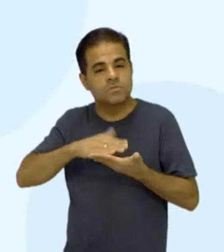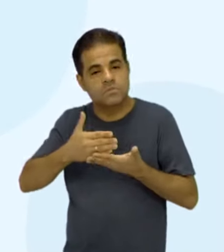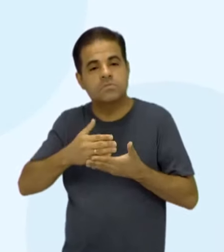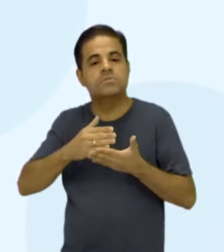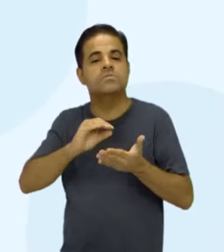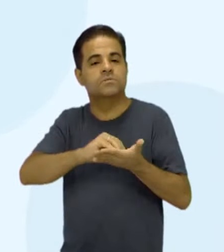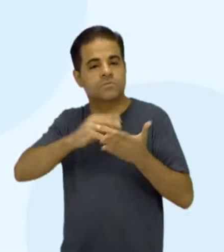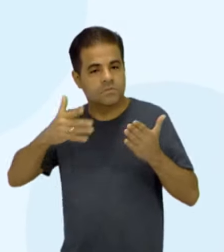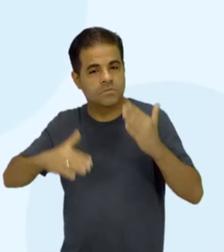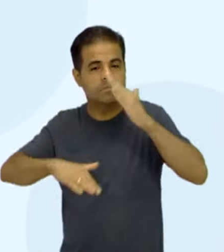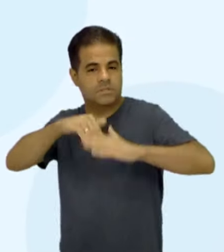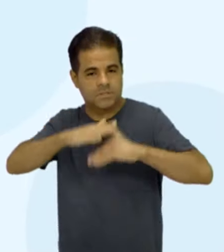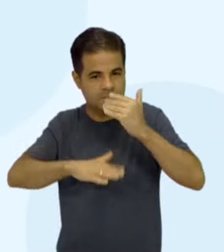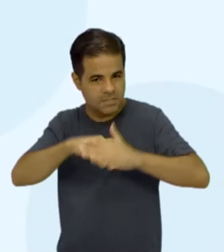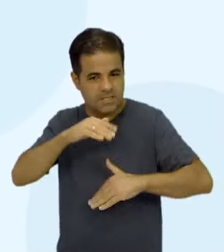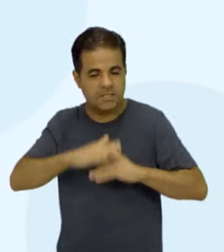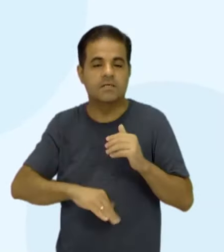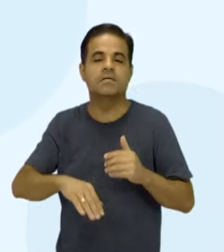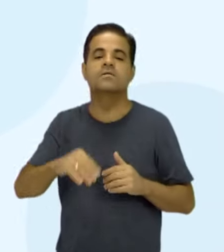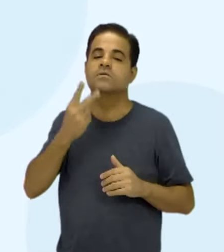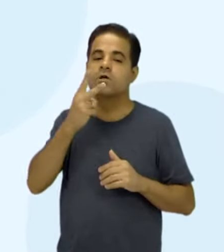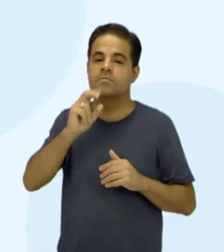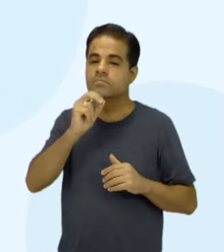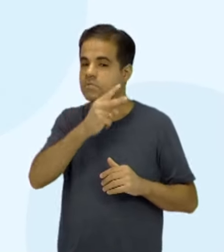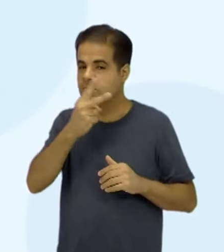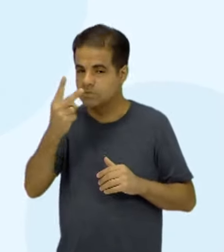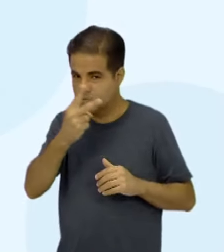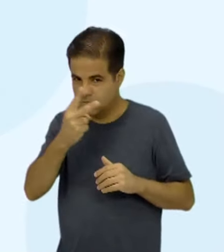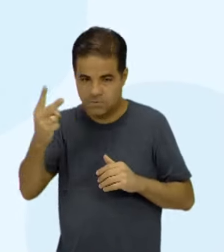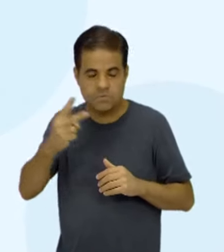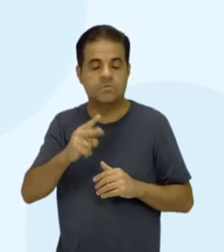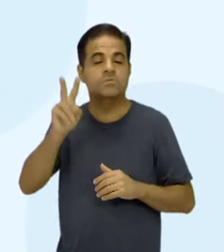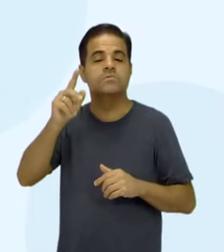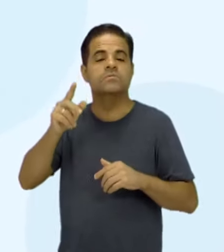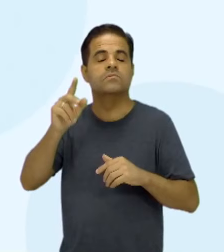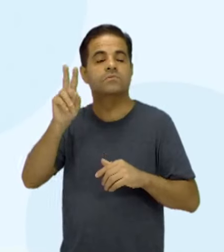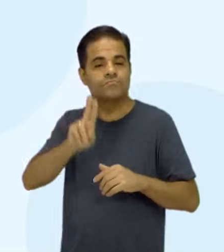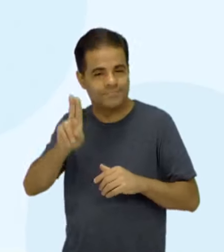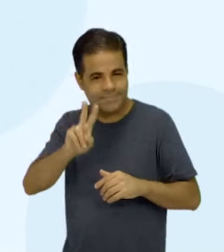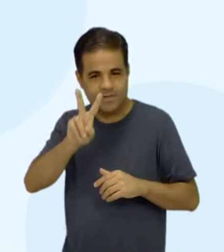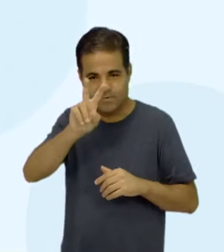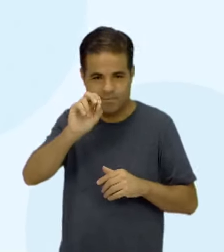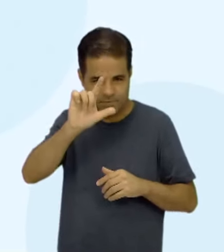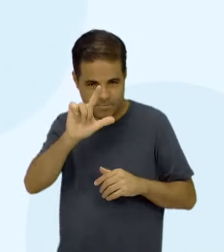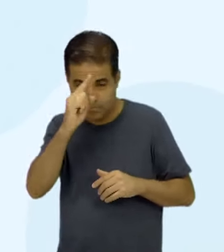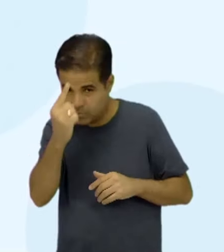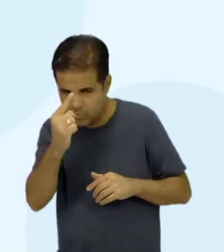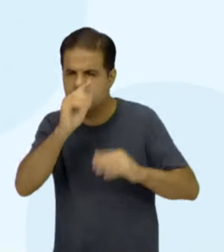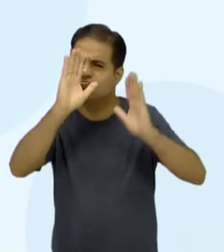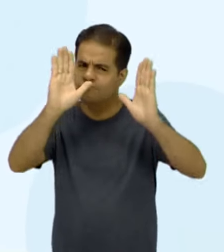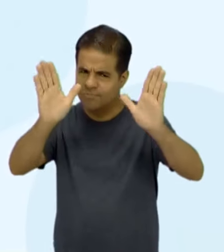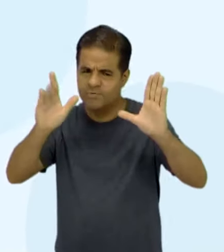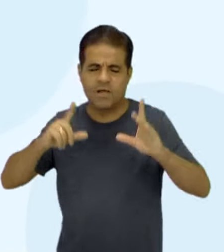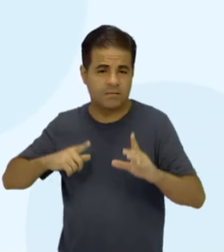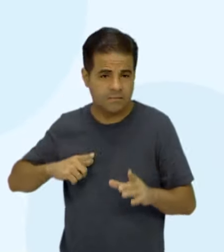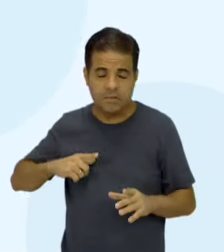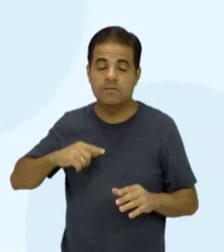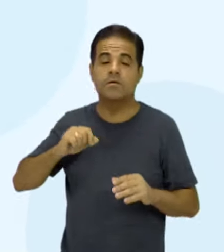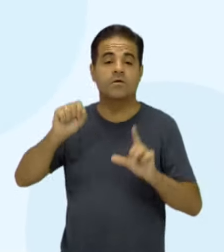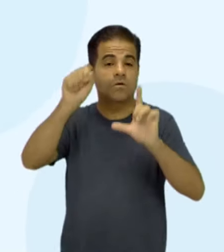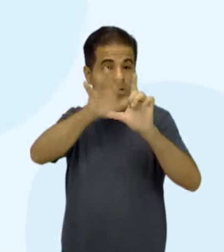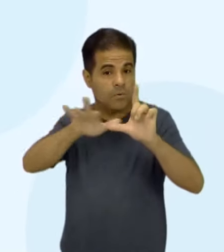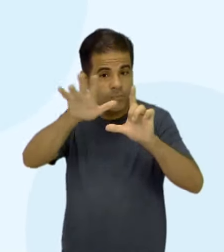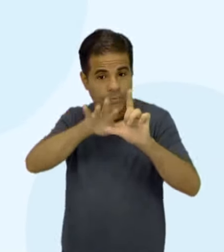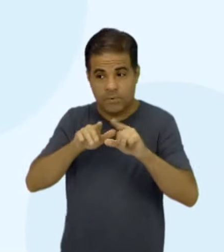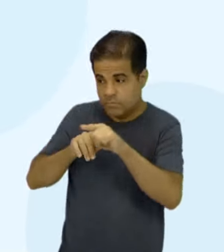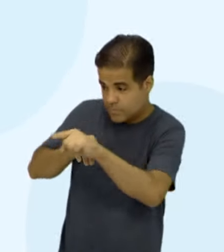currículo em Ação aí 2022 a gente vai trabalhar né com o volume 1 que vocês já devem ter aí não tem o que o